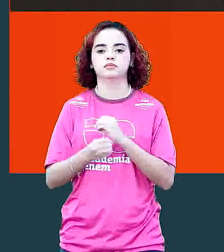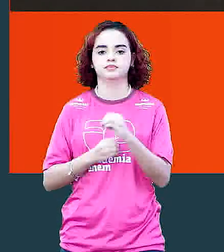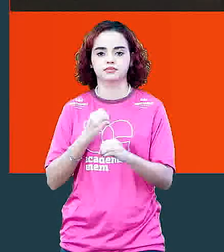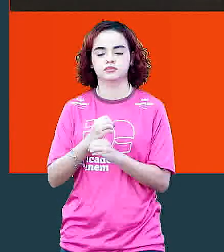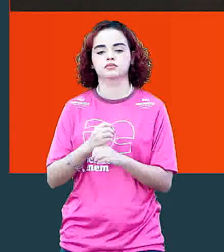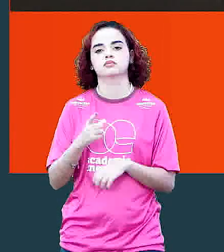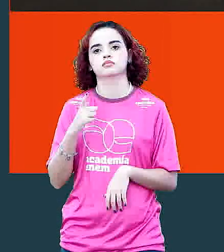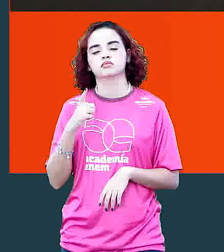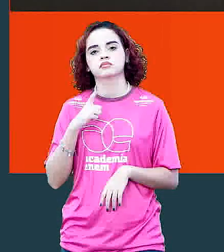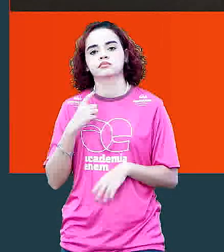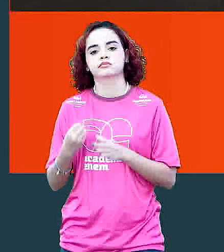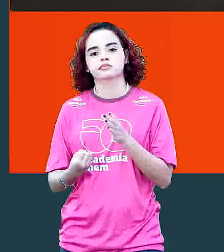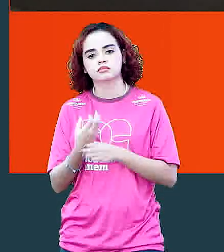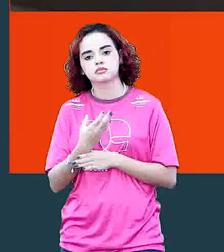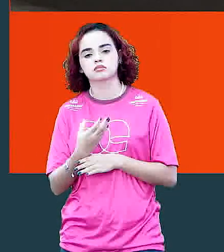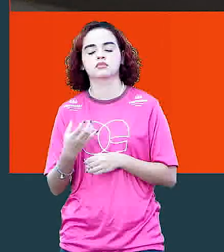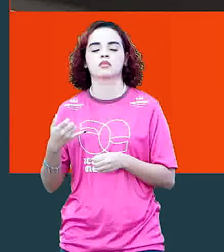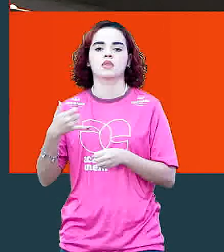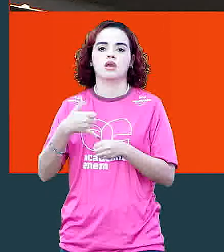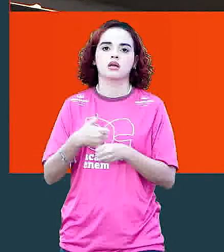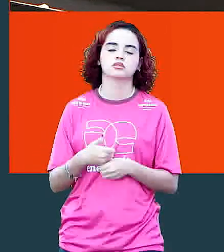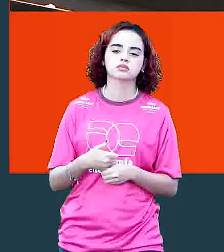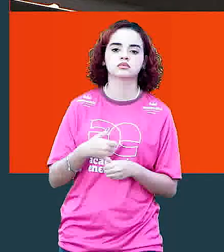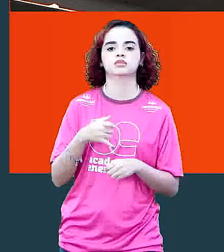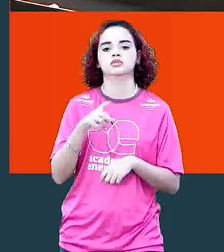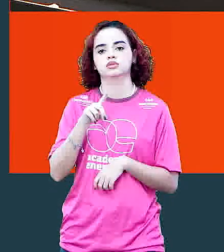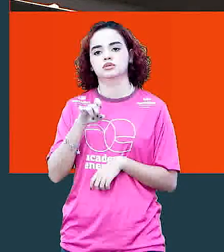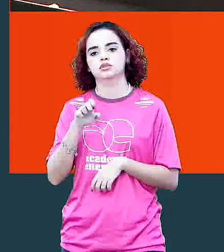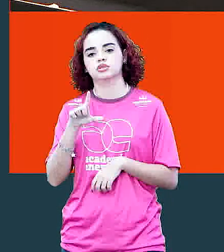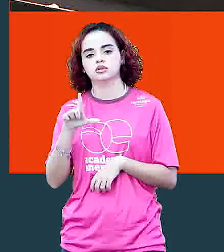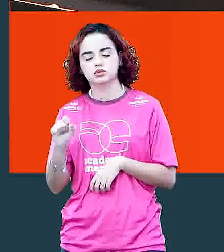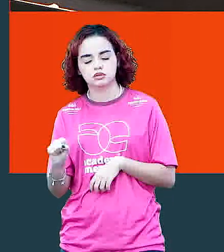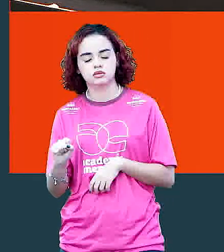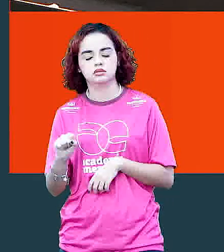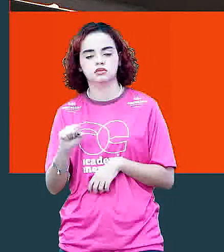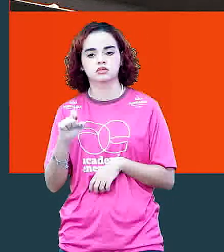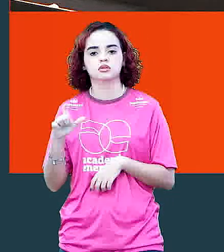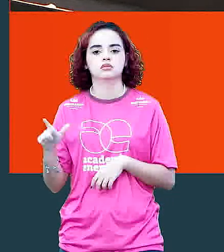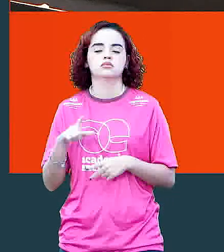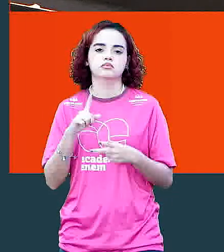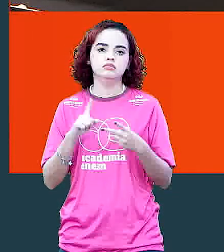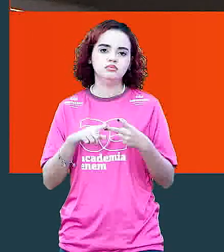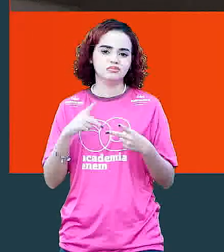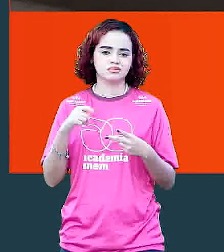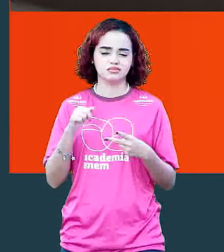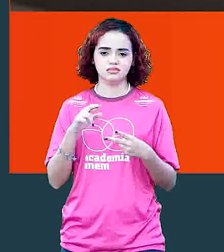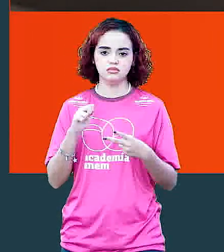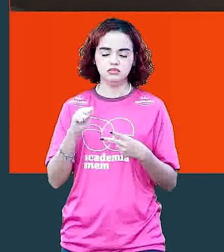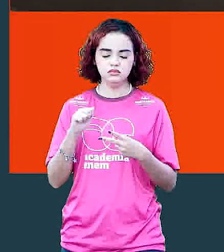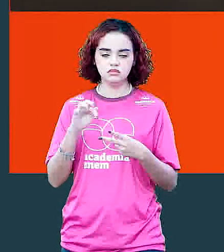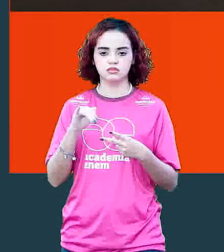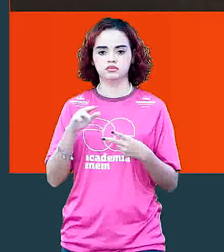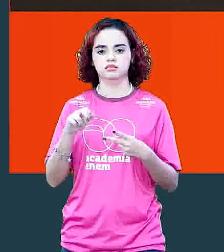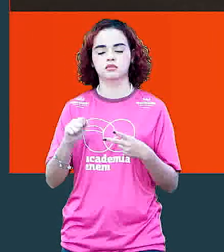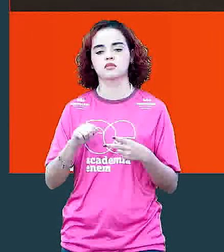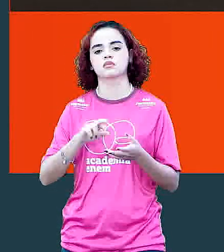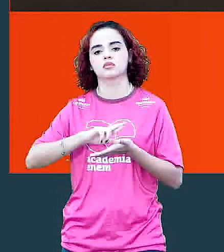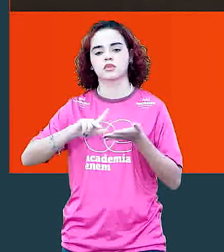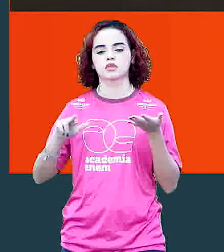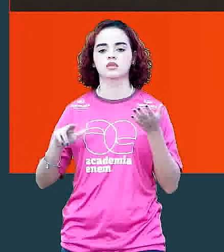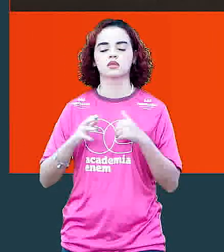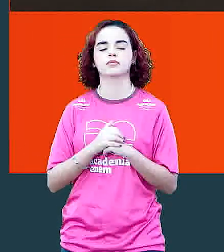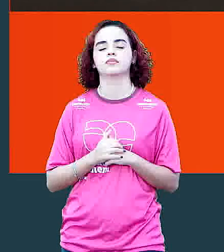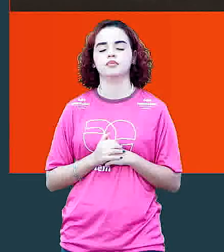subprodutos, gasolina, óleo diesel, óleo lubrificante, parafina, vários. Os derivados do petróleo